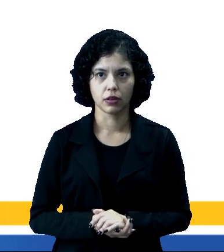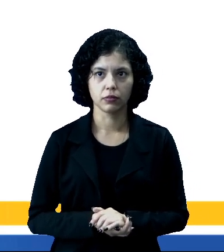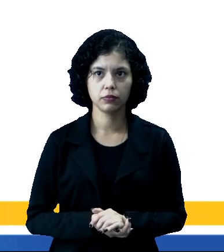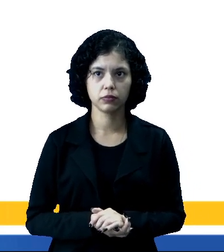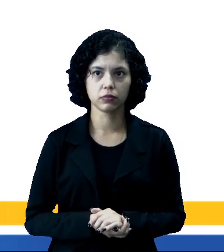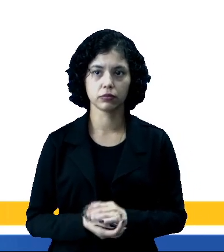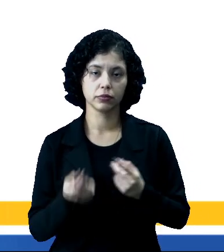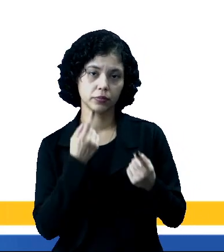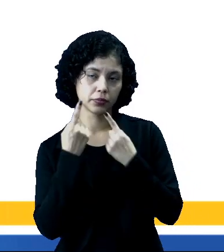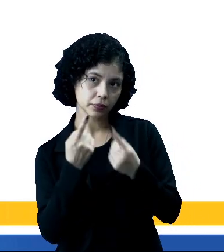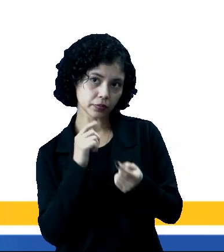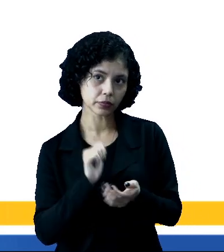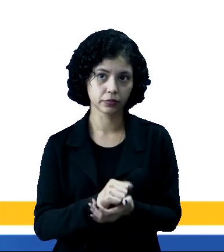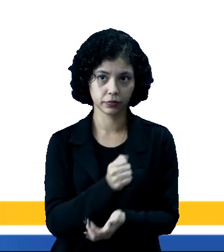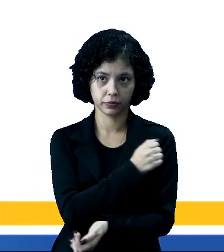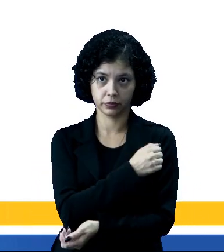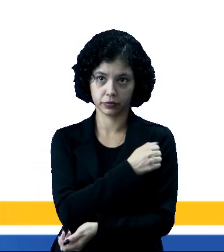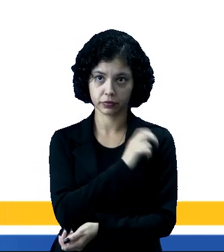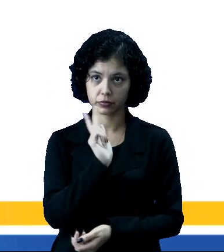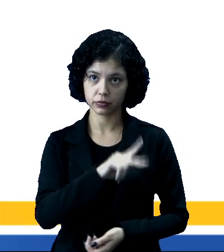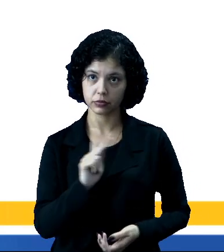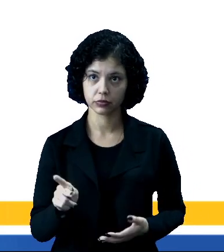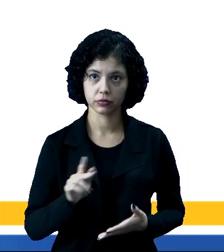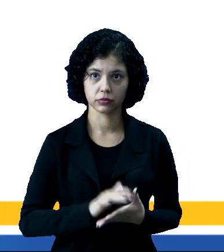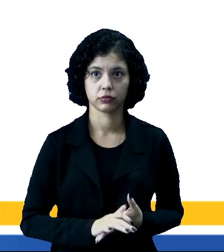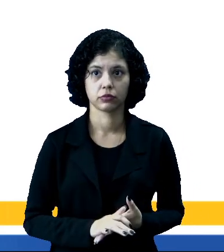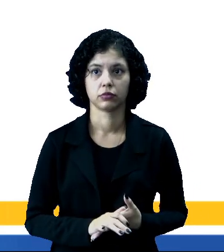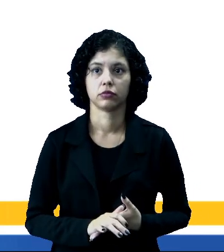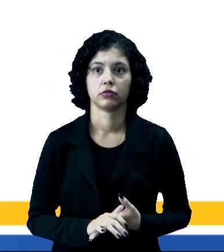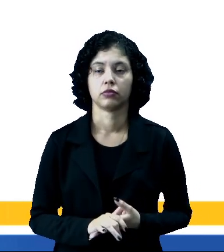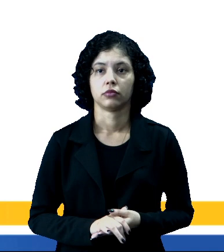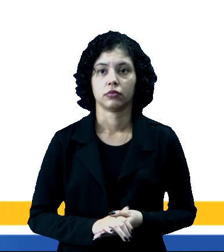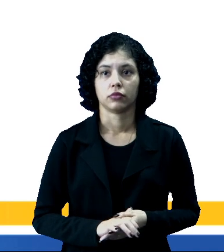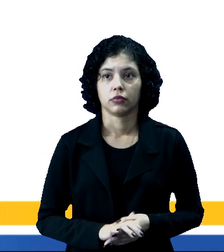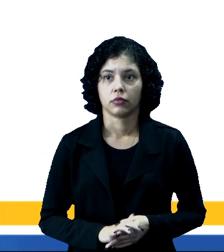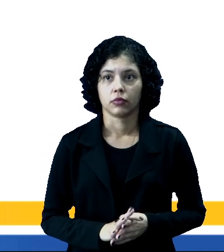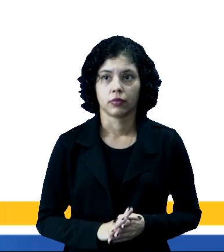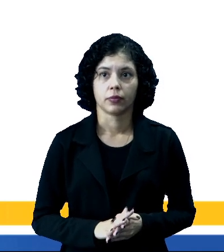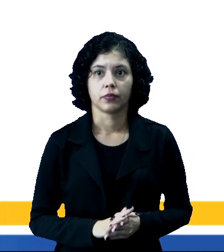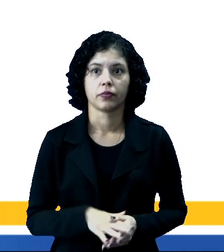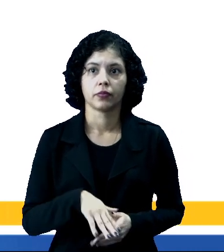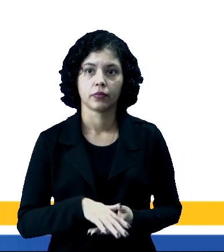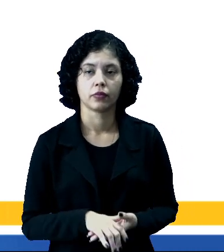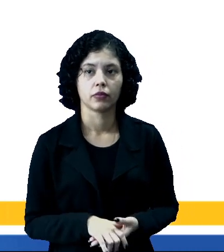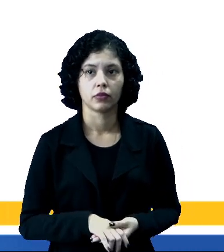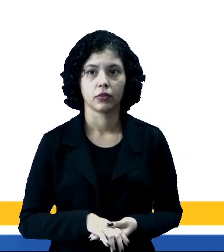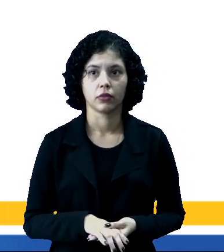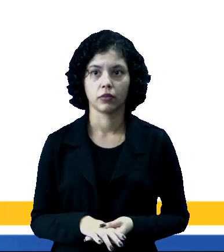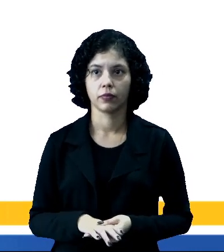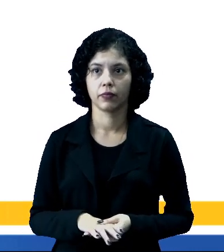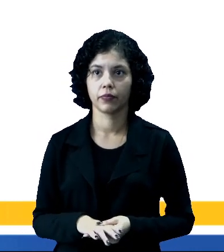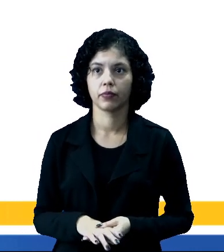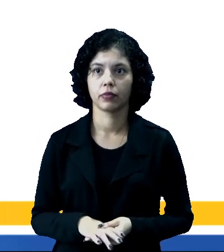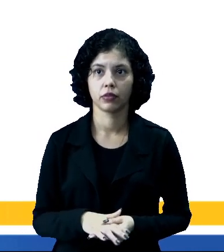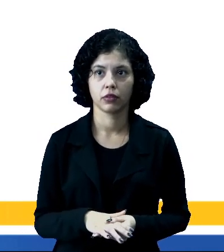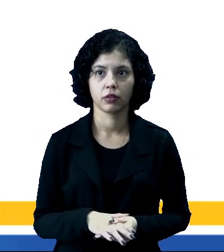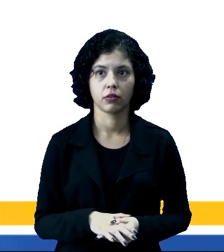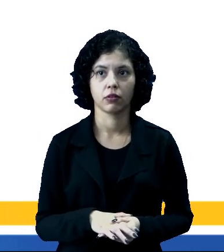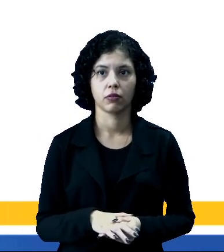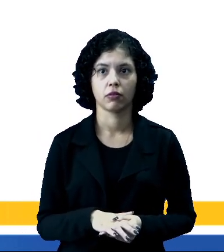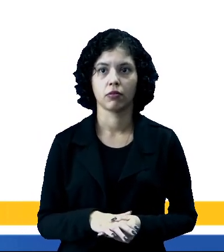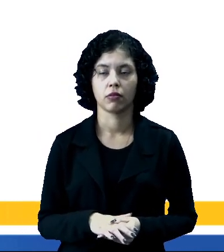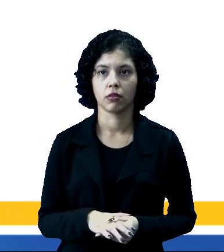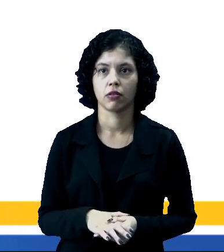Aí temos um diálogo entre alumno e professora, né? Alumno diz: professora, nel exame